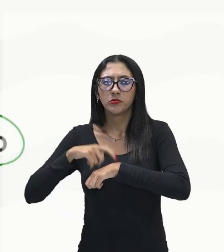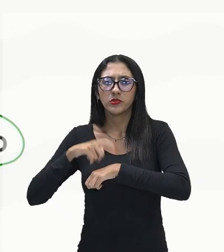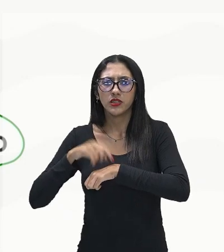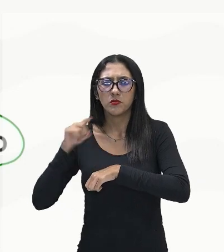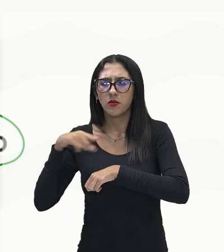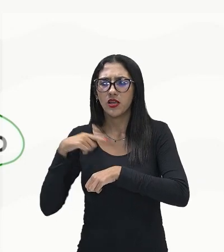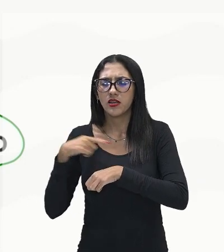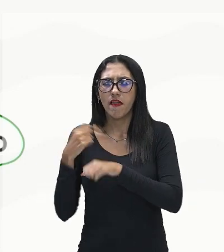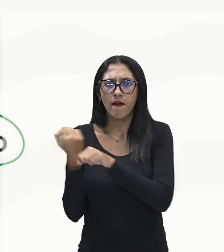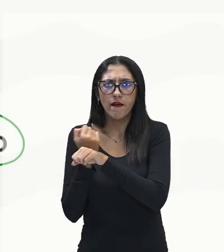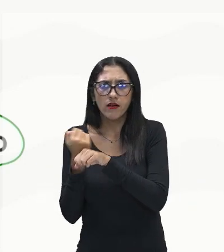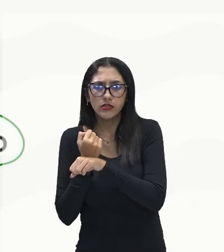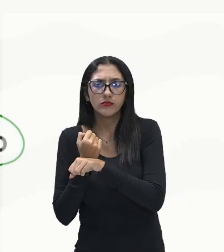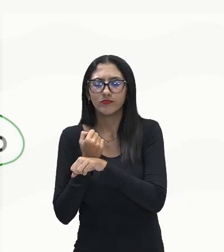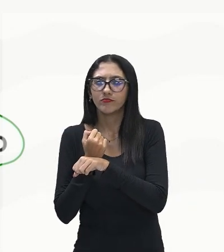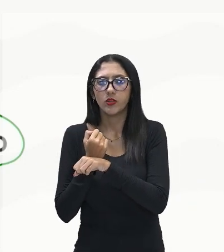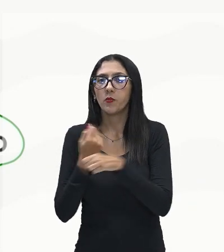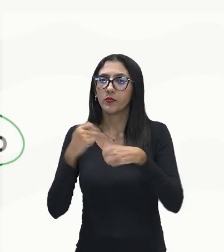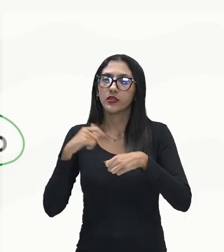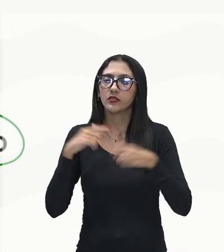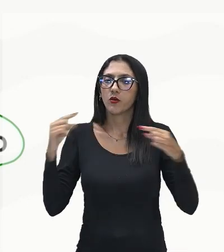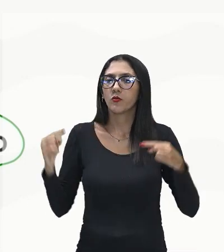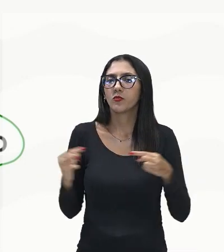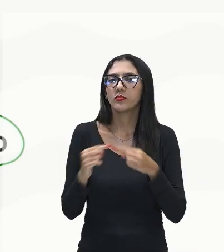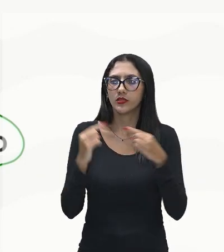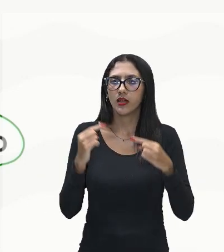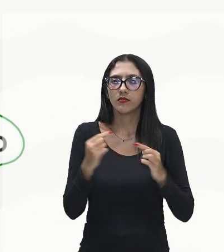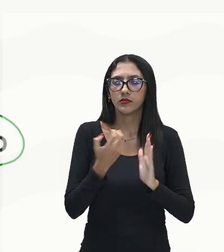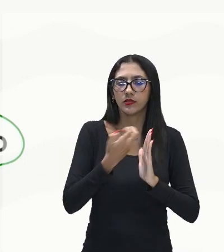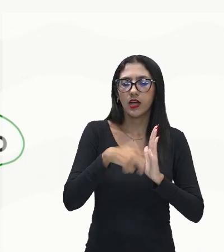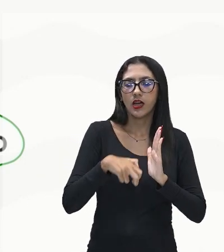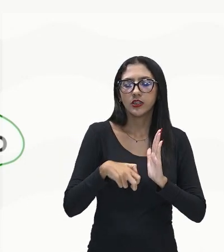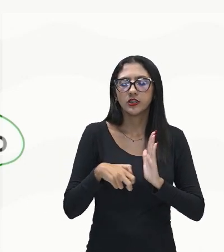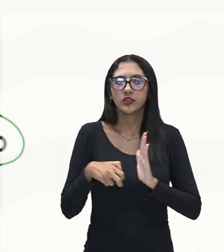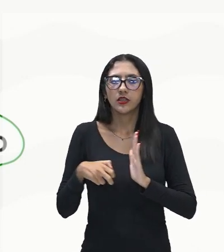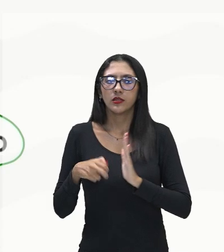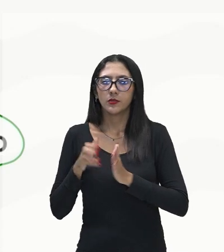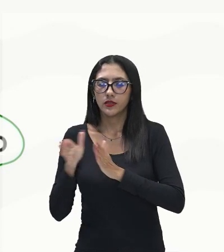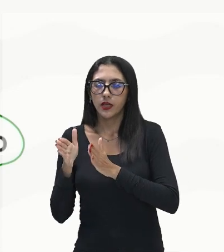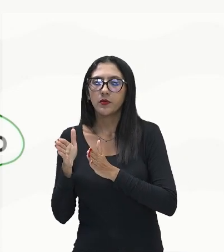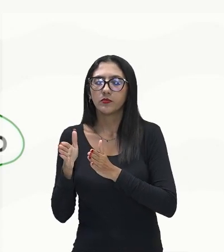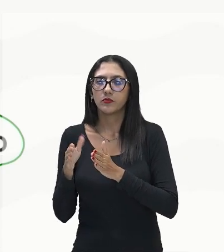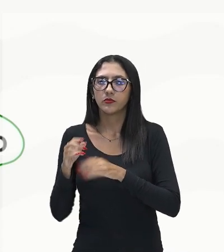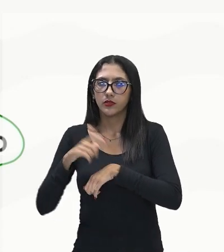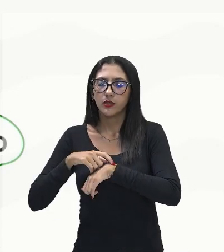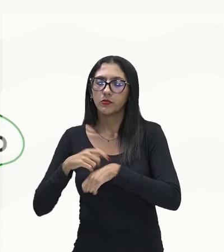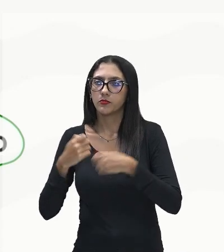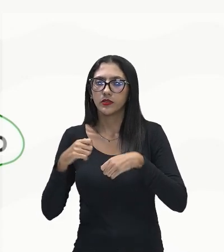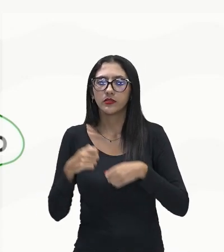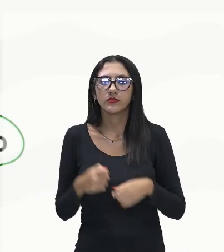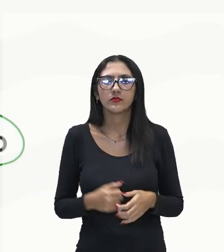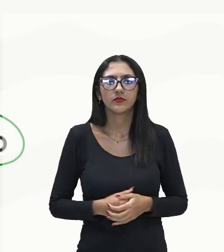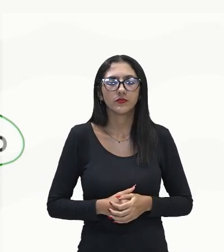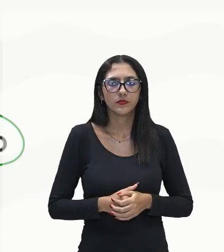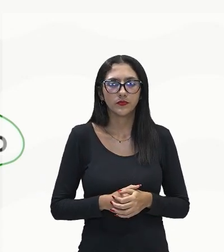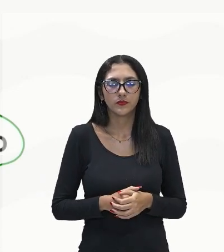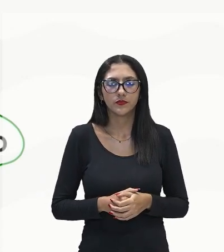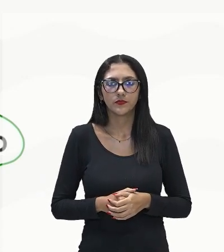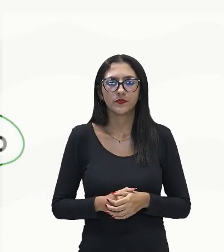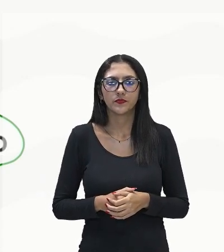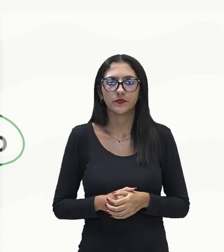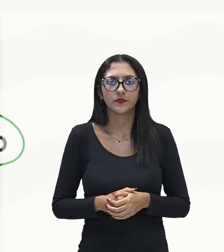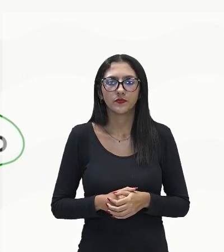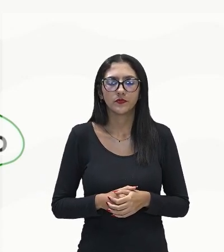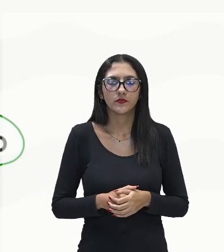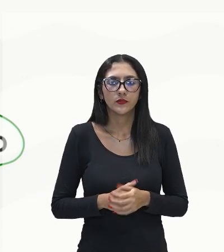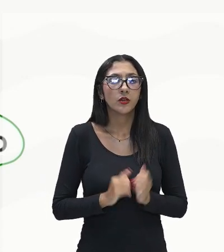anos. A gente sempre tem que igualar taxa e tempo. Nesse caso que eu acabei de citar, a gente pode colocar tanto